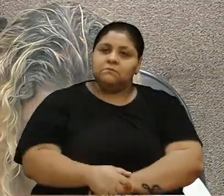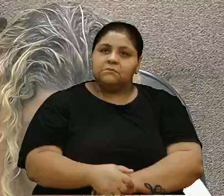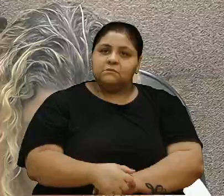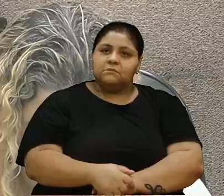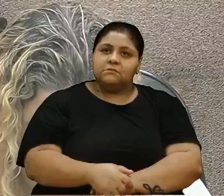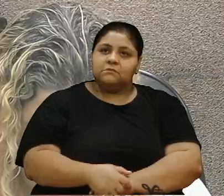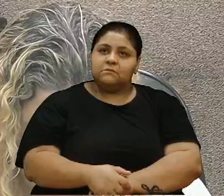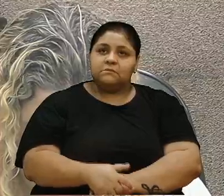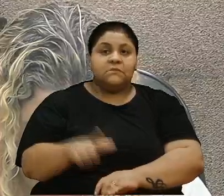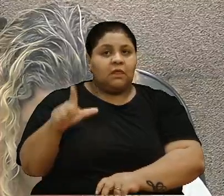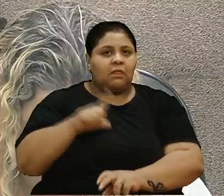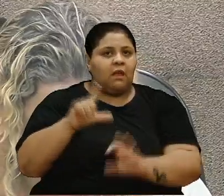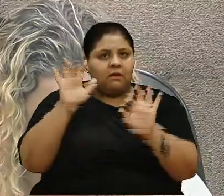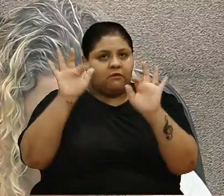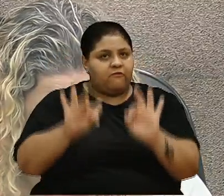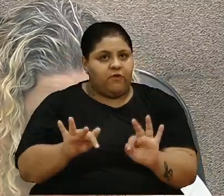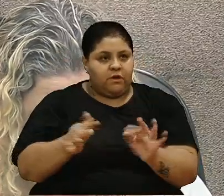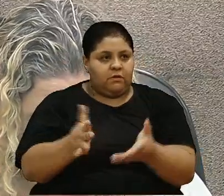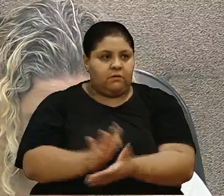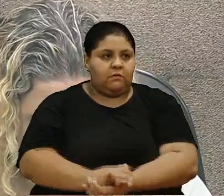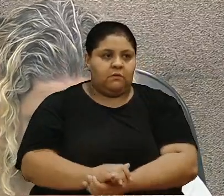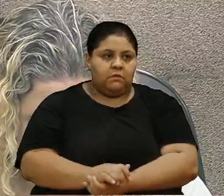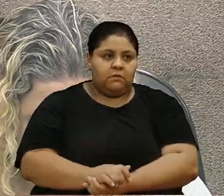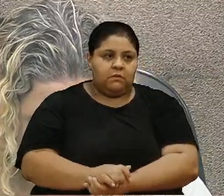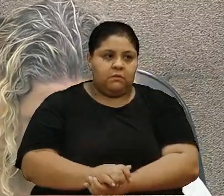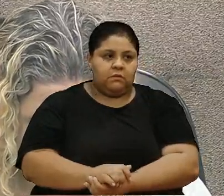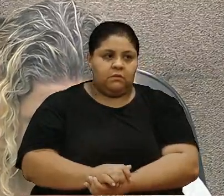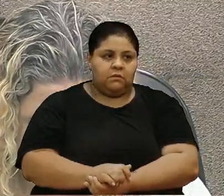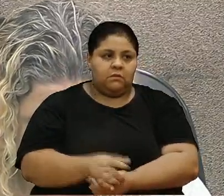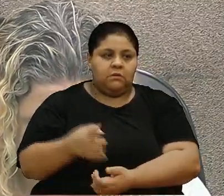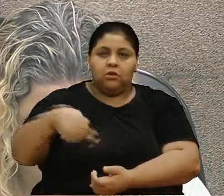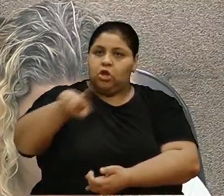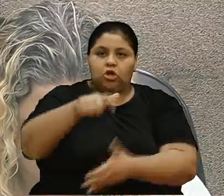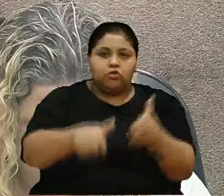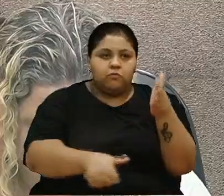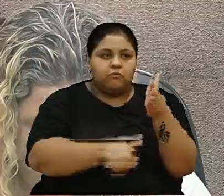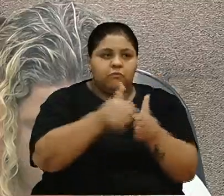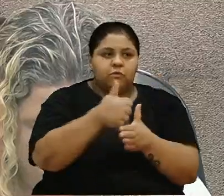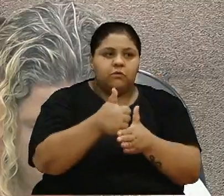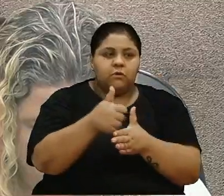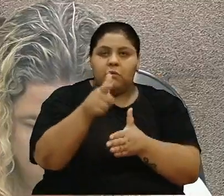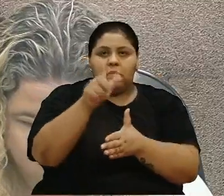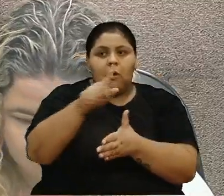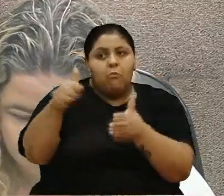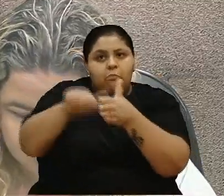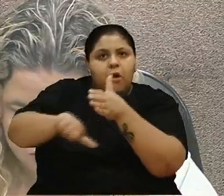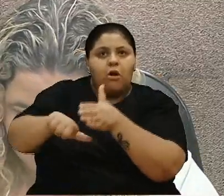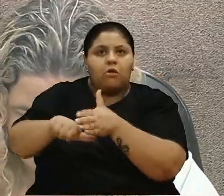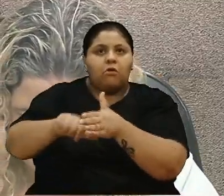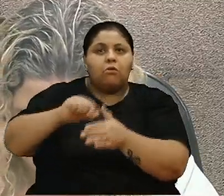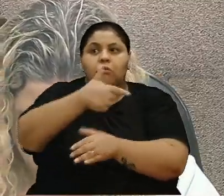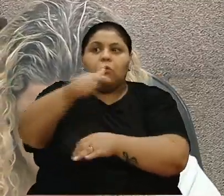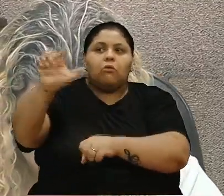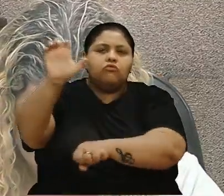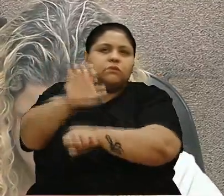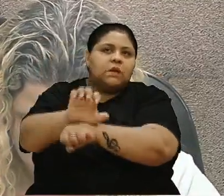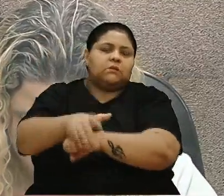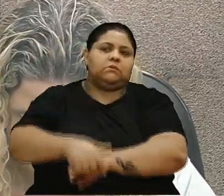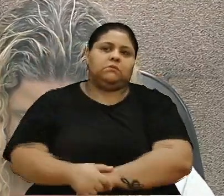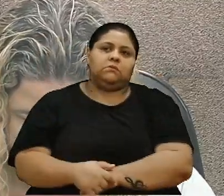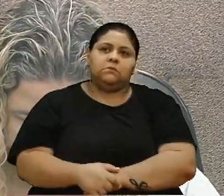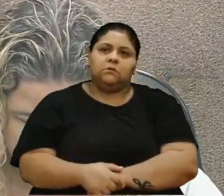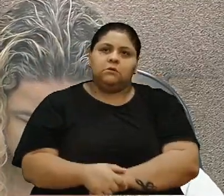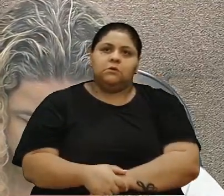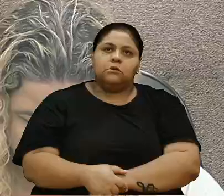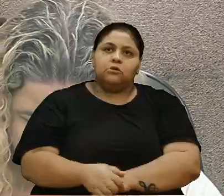Isso tem que terminar. Nós não somos melhores e nem piores que o restante do estado.